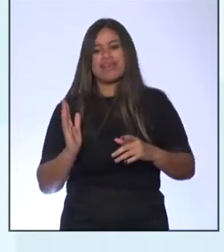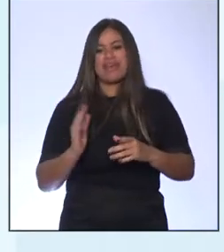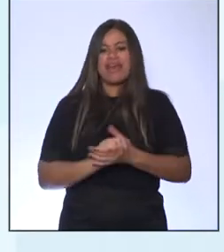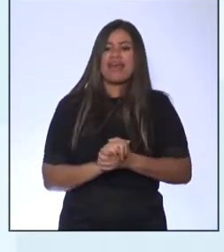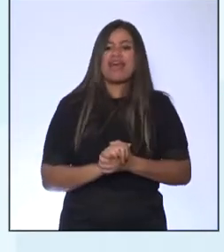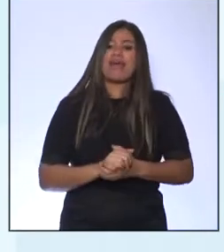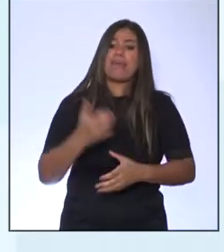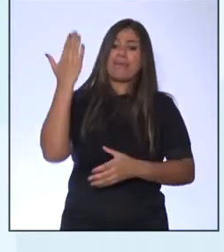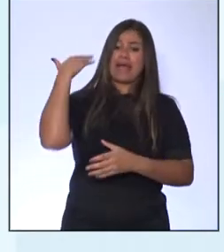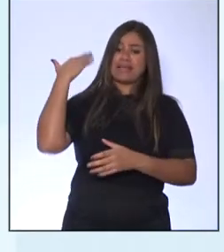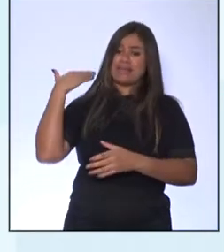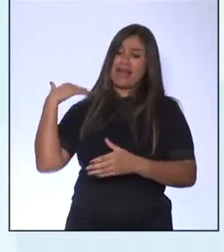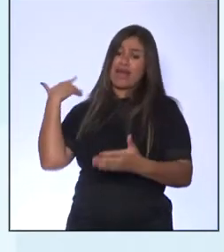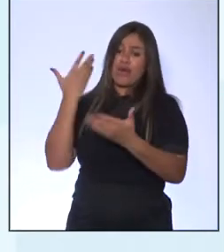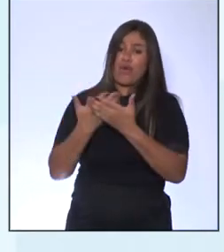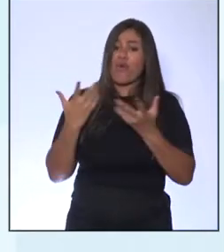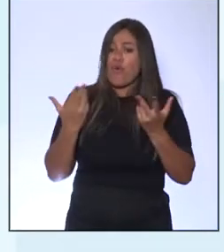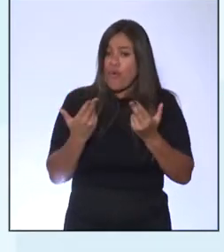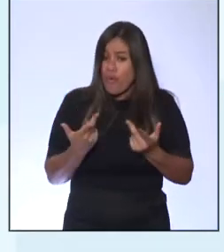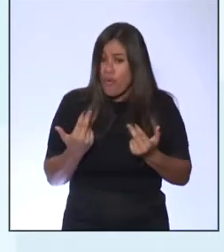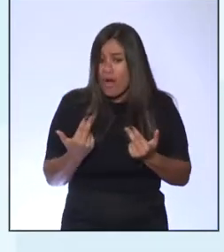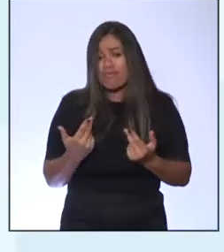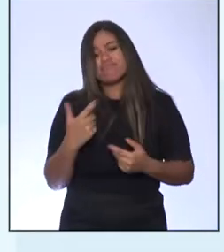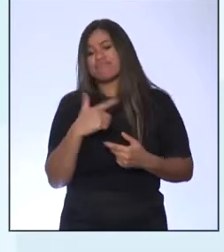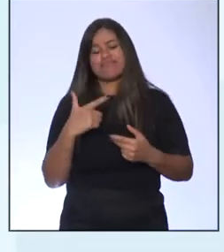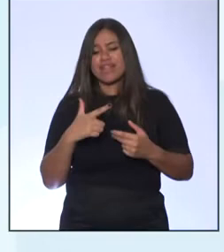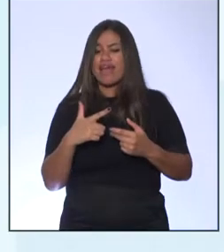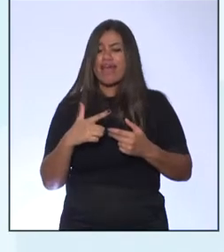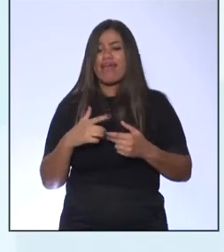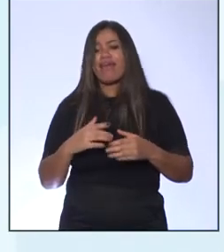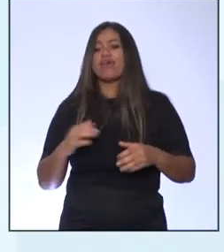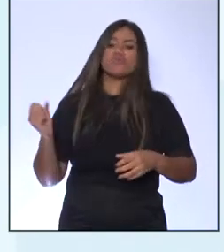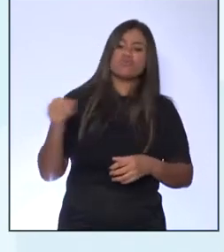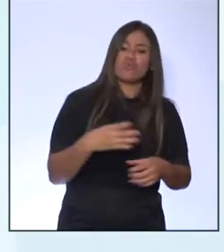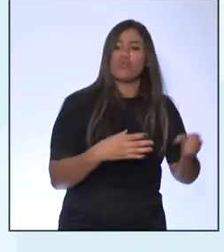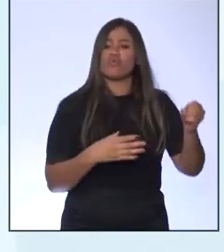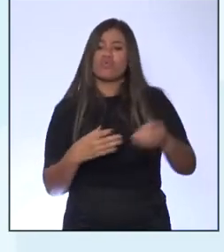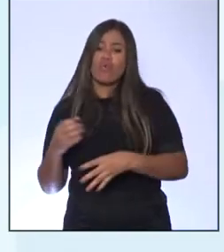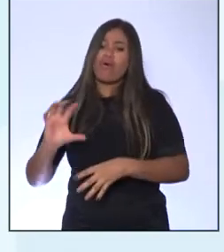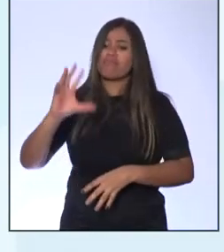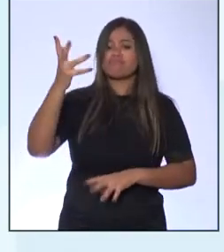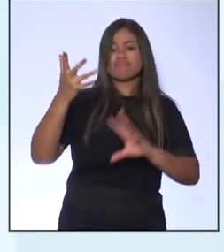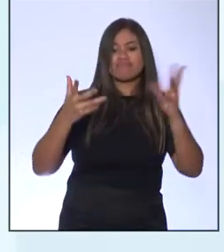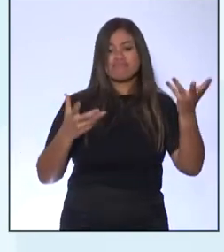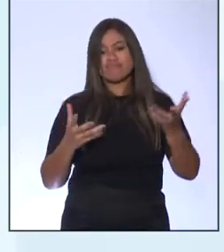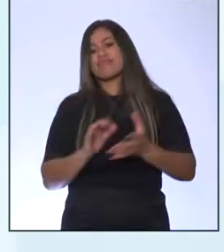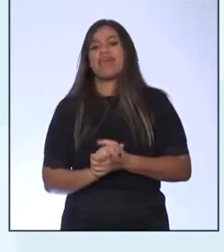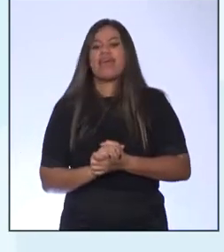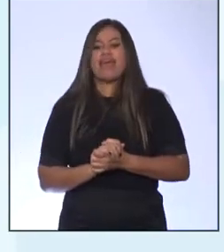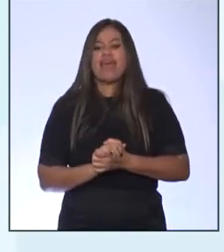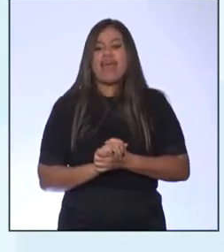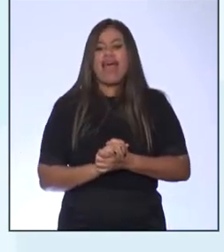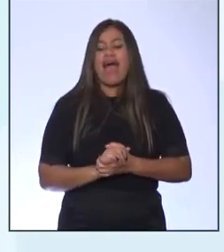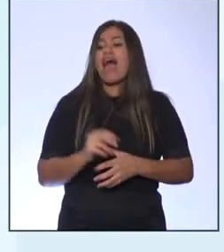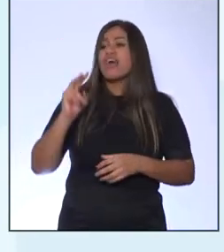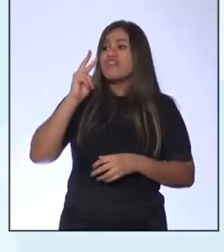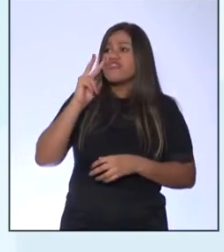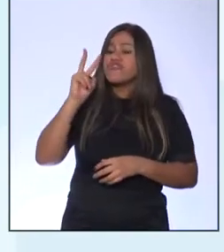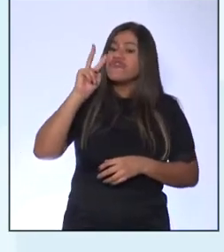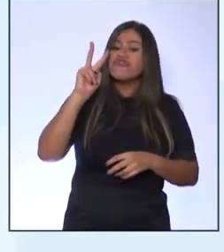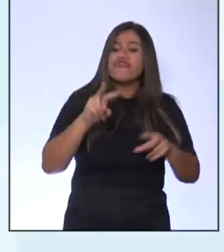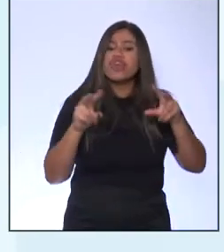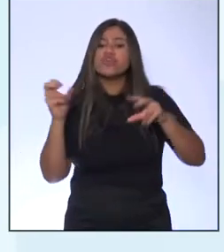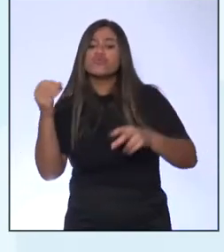de novo do jeito que já foi um dia. Tudo passa, tudo sempre passará. Tudo que se vê não é igual ao que a